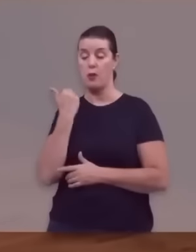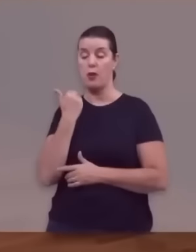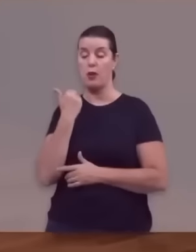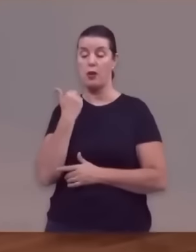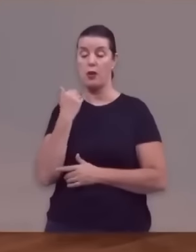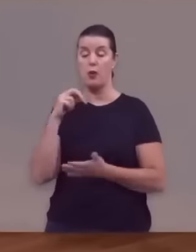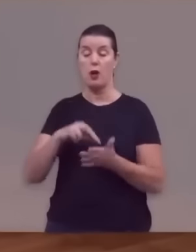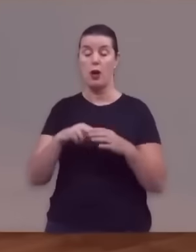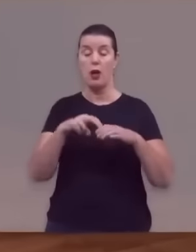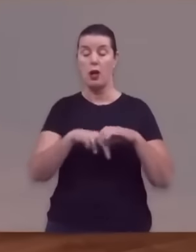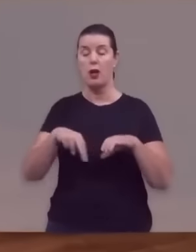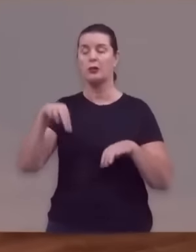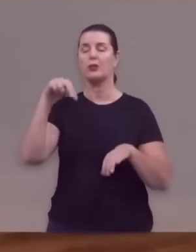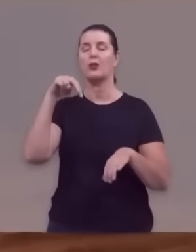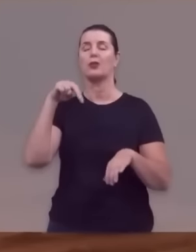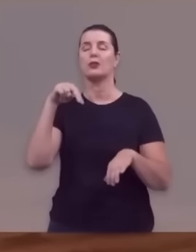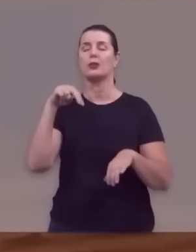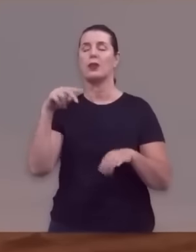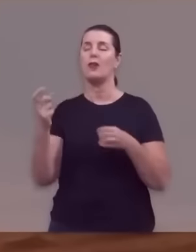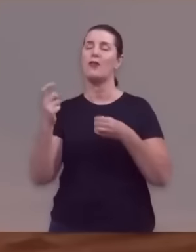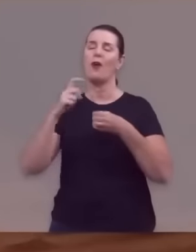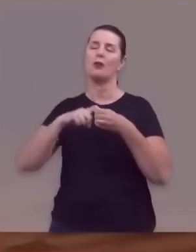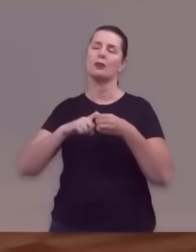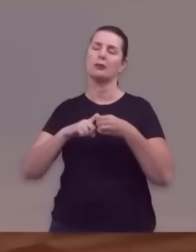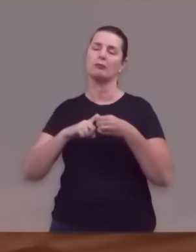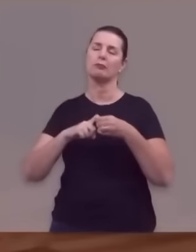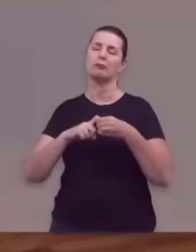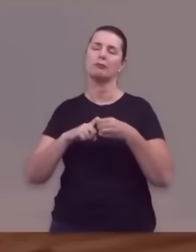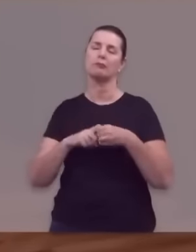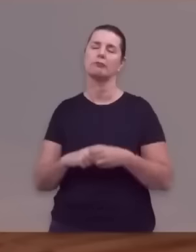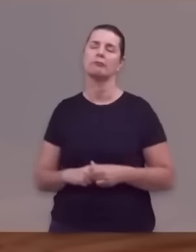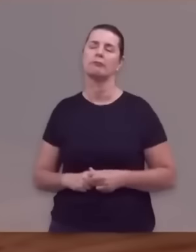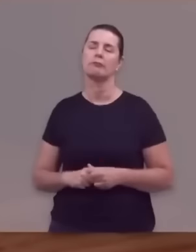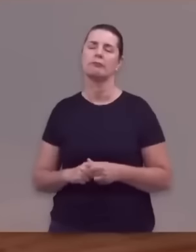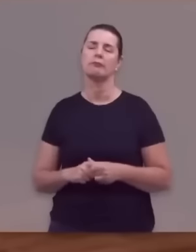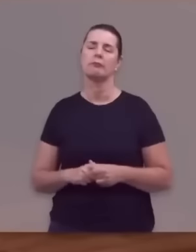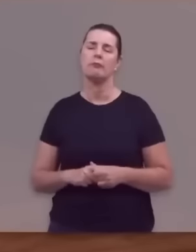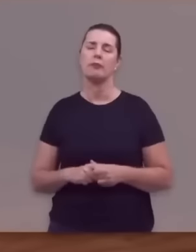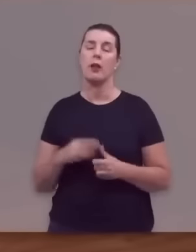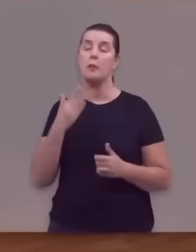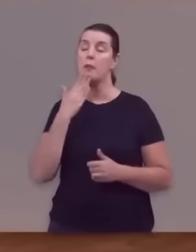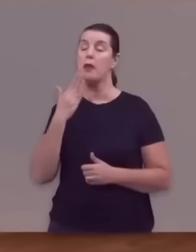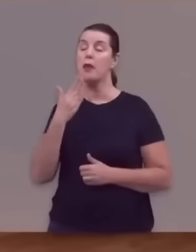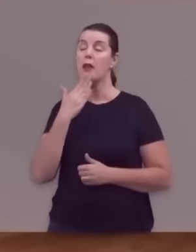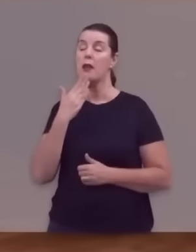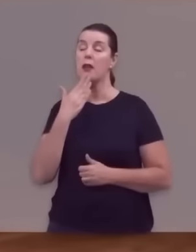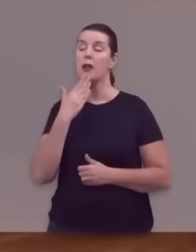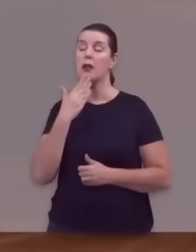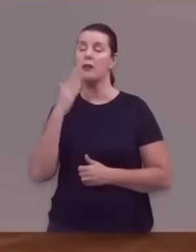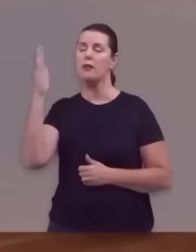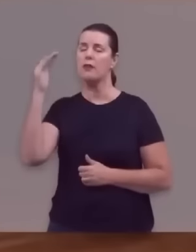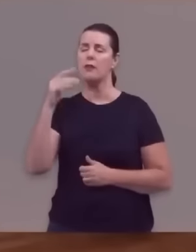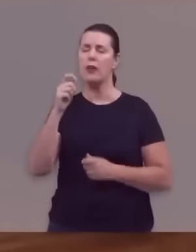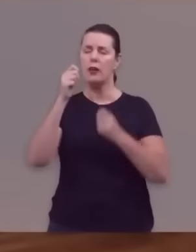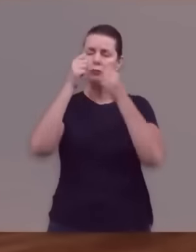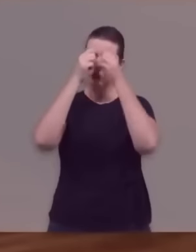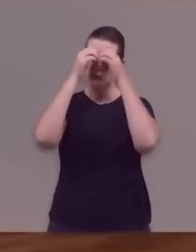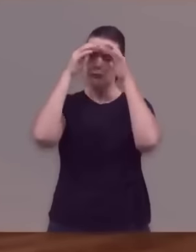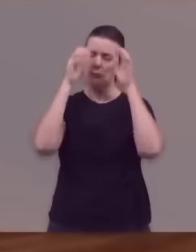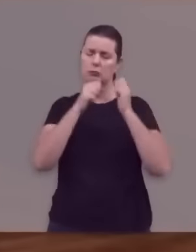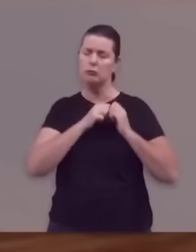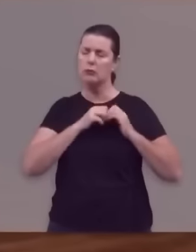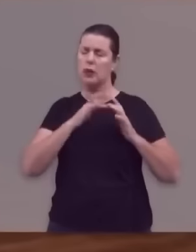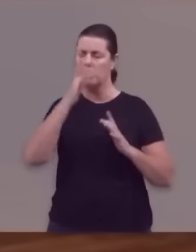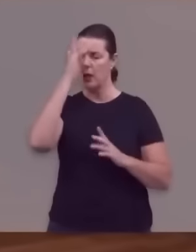ressuscitou e voltará e eu te peço Deus que tu ilumines a mente de todos aqueles que estão nos assistindo